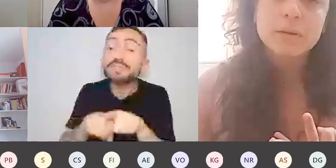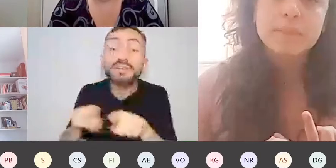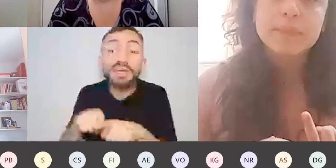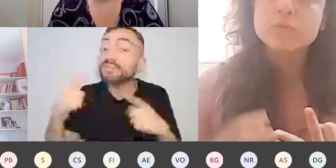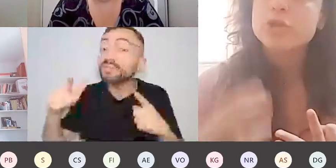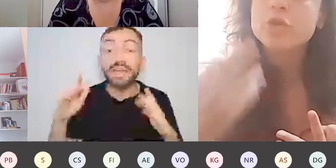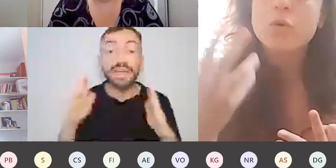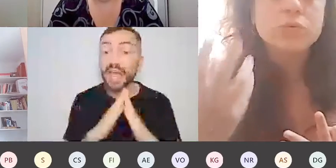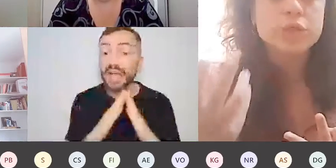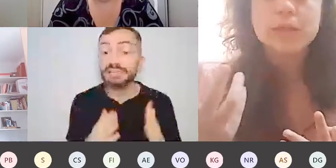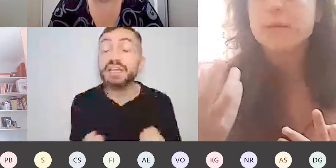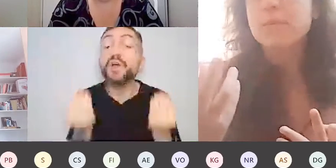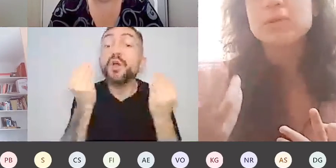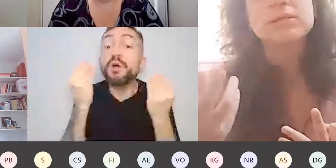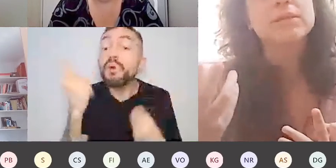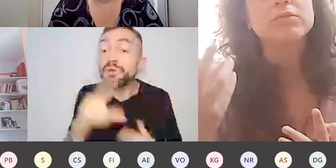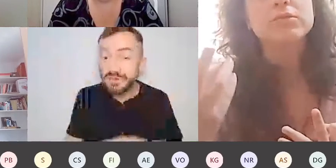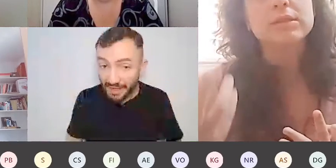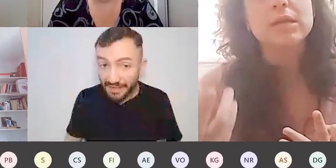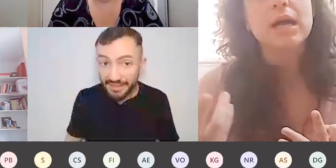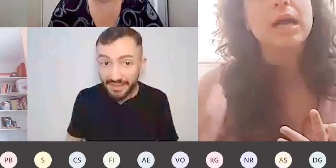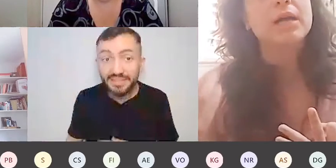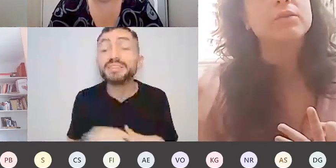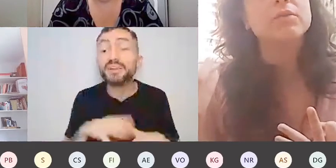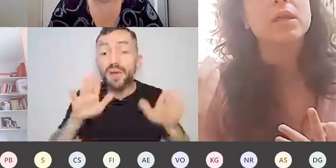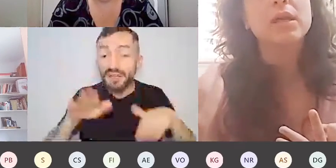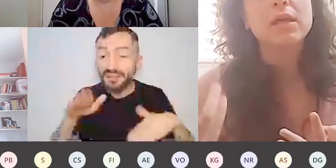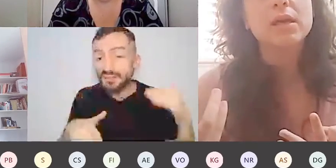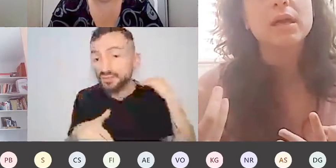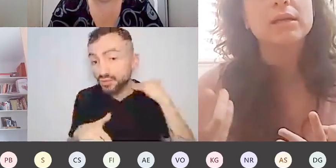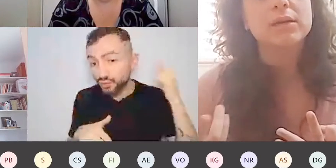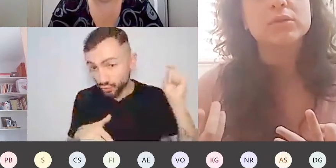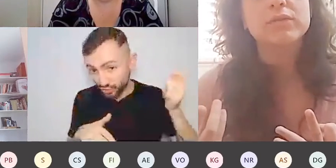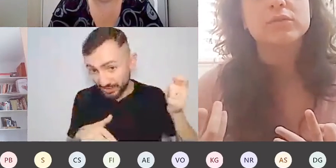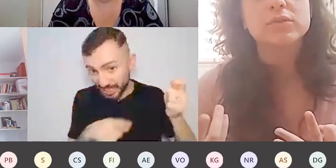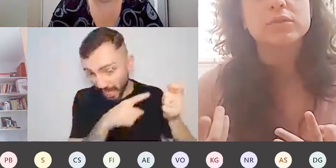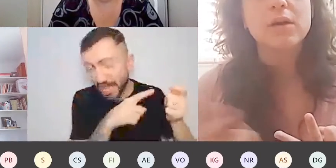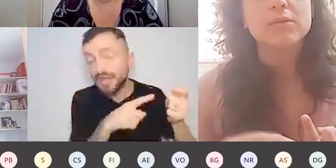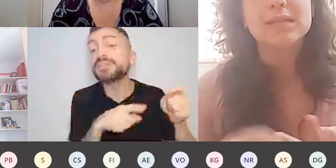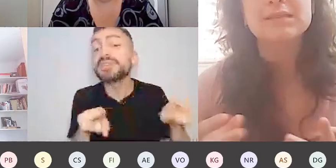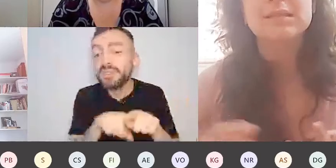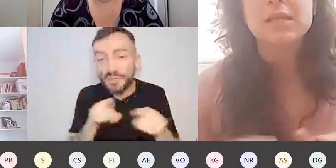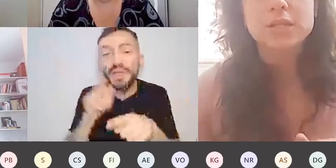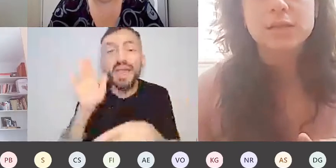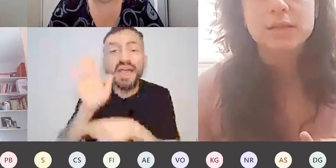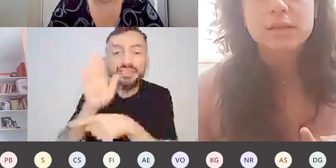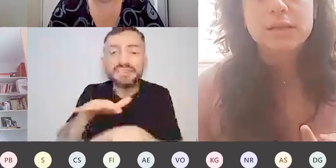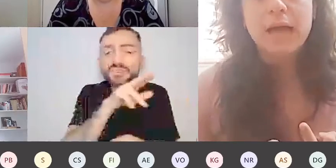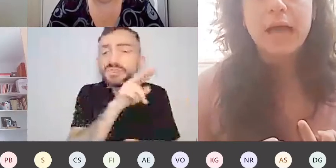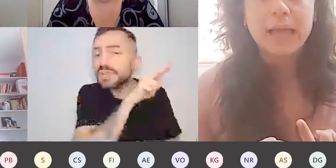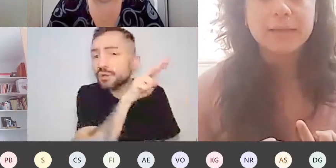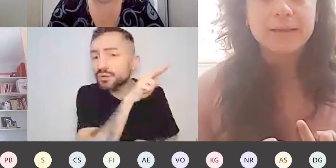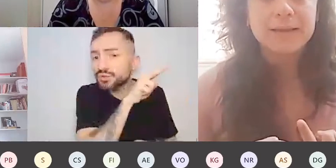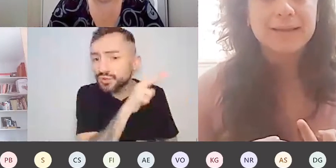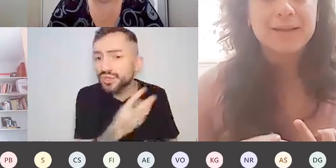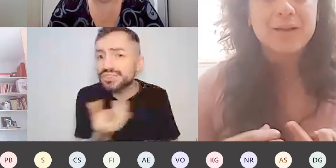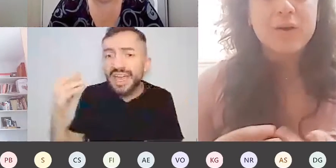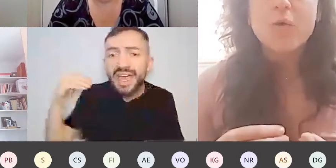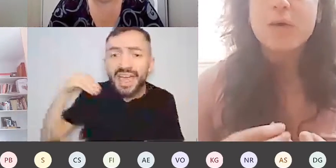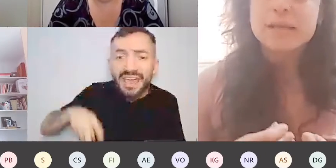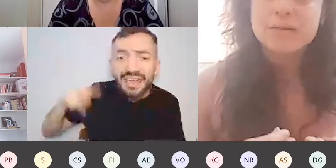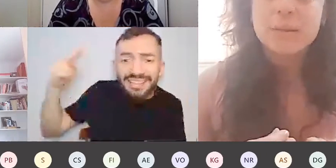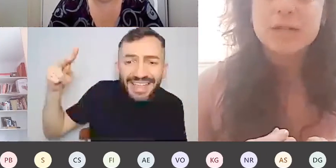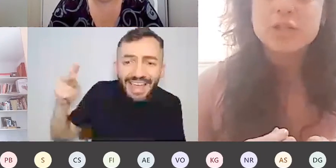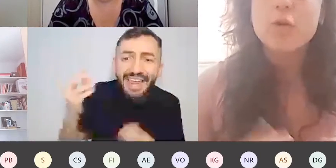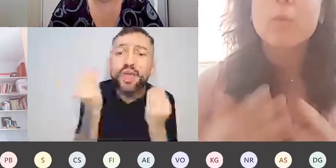fixo. Então, de onde, muitas vezes, o judiciário e o serviço social deseja a renda?